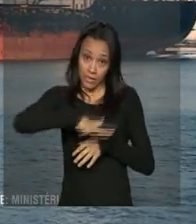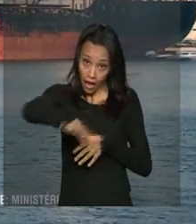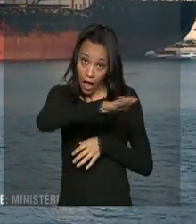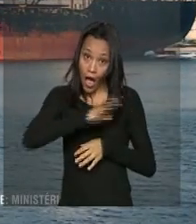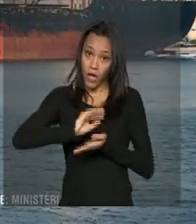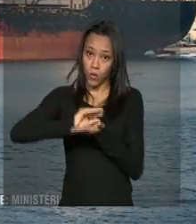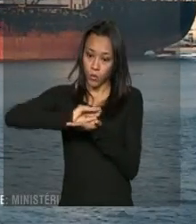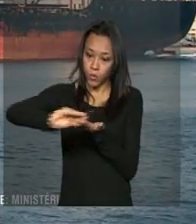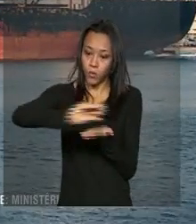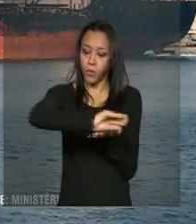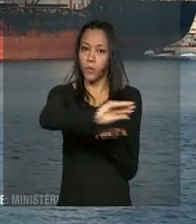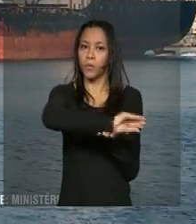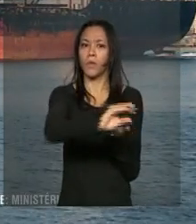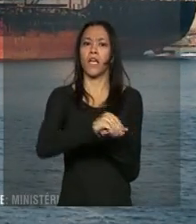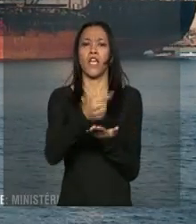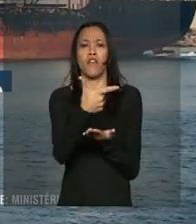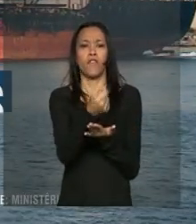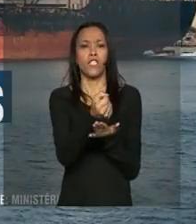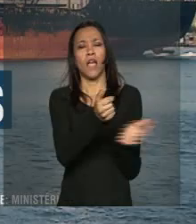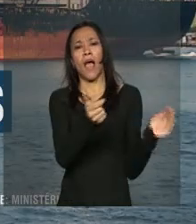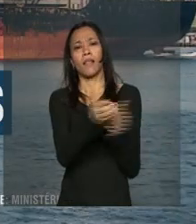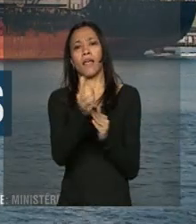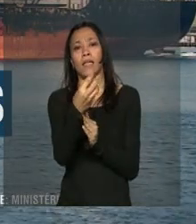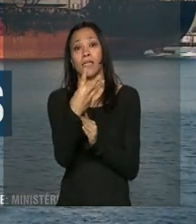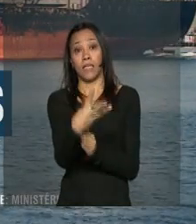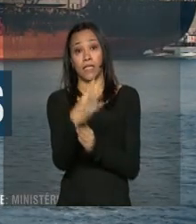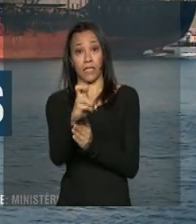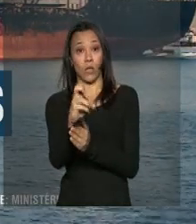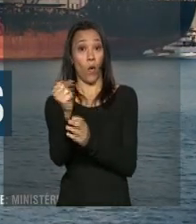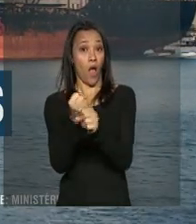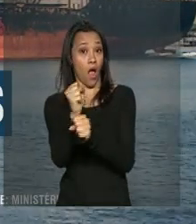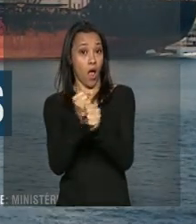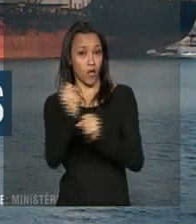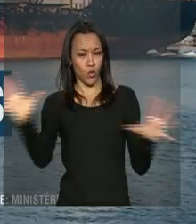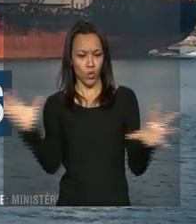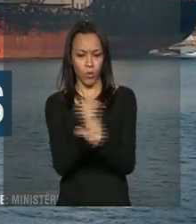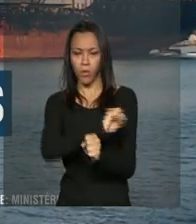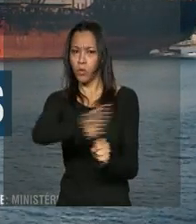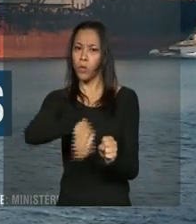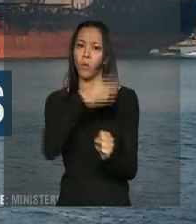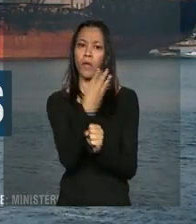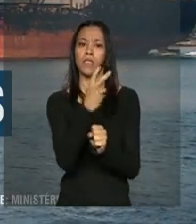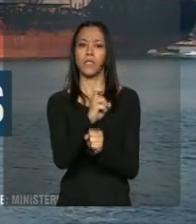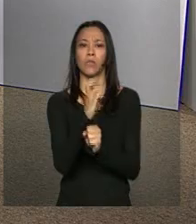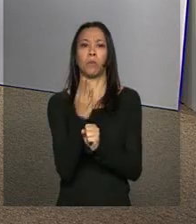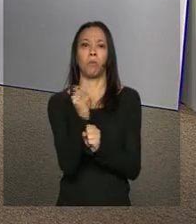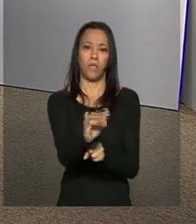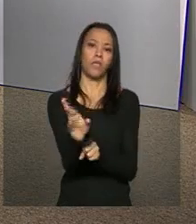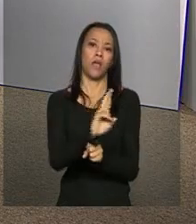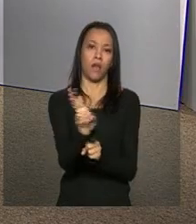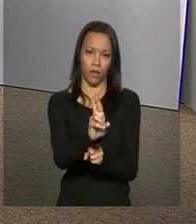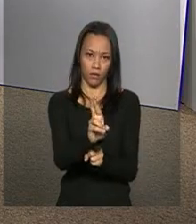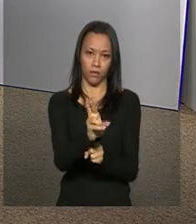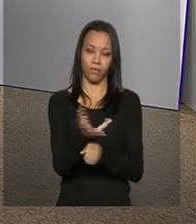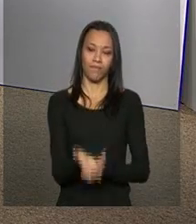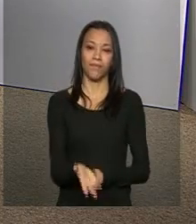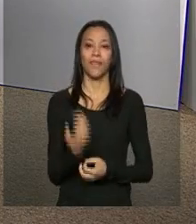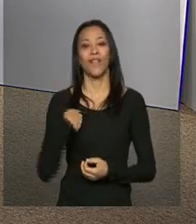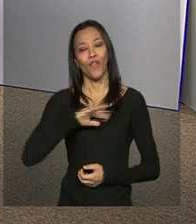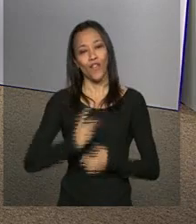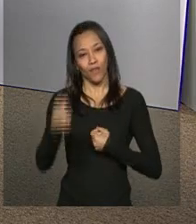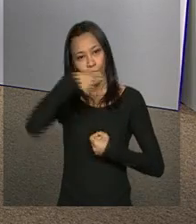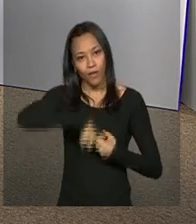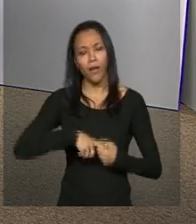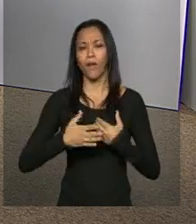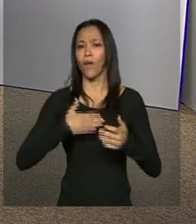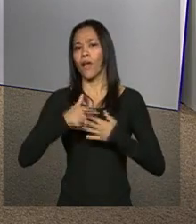setores, no período de 20 a 35 anos, somam quase R$ 45 bilhões. E nós podemos